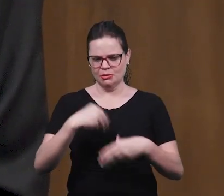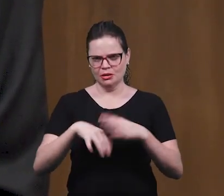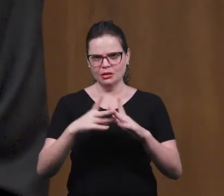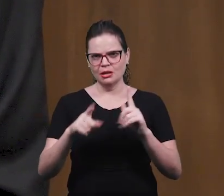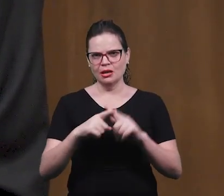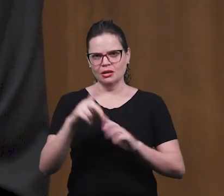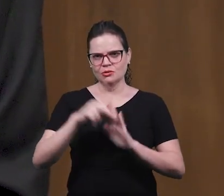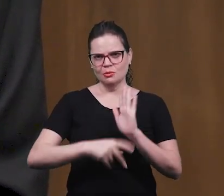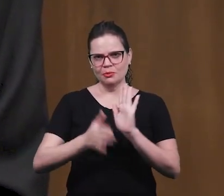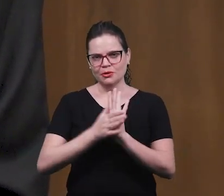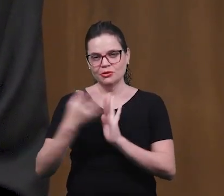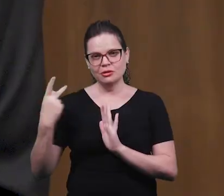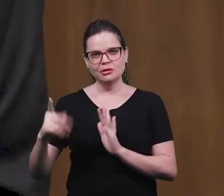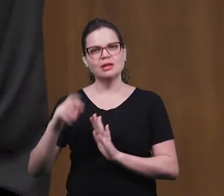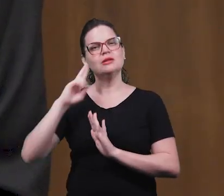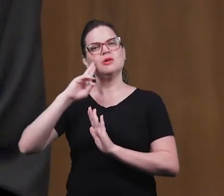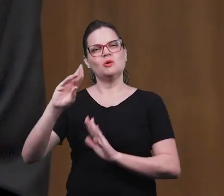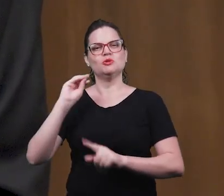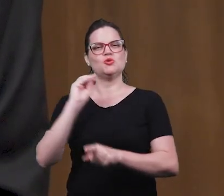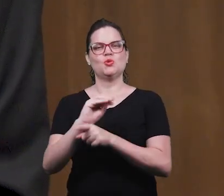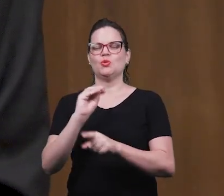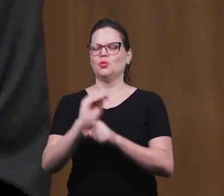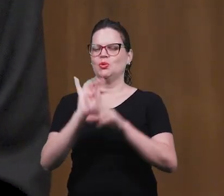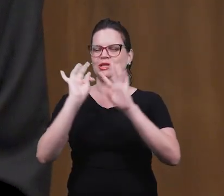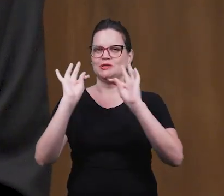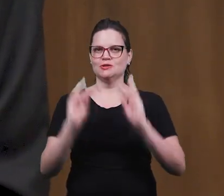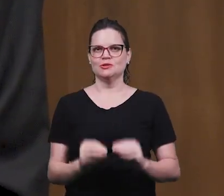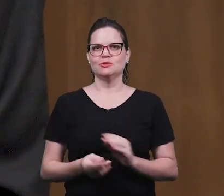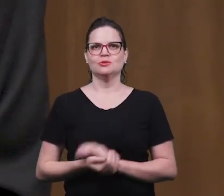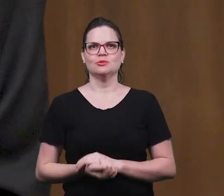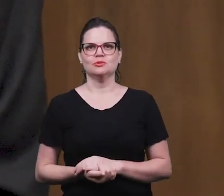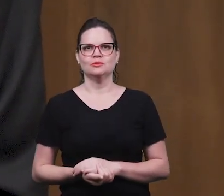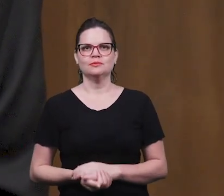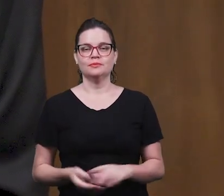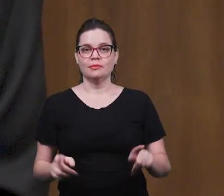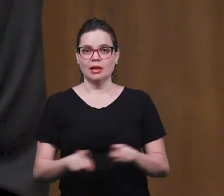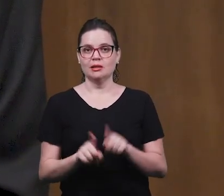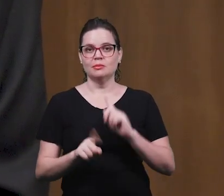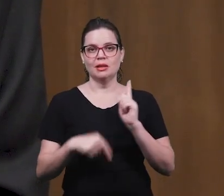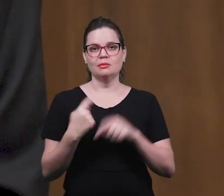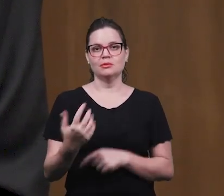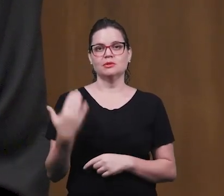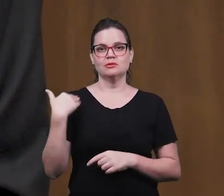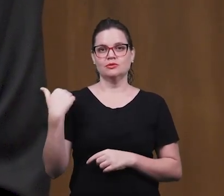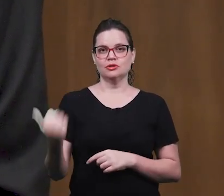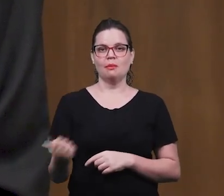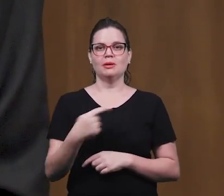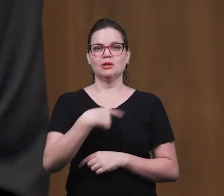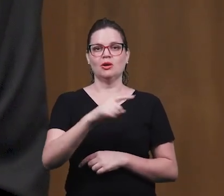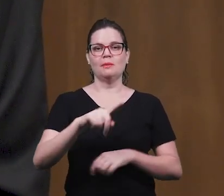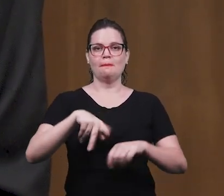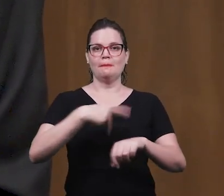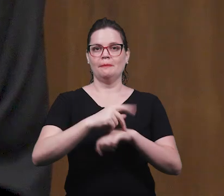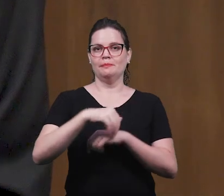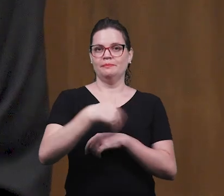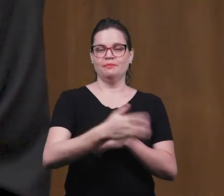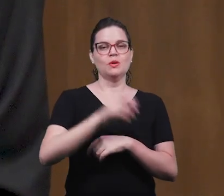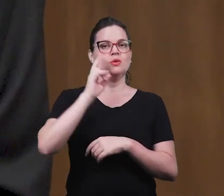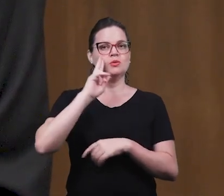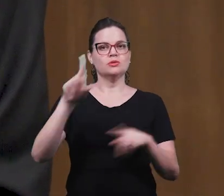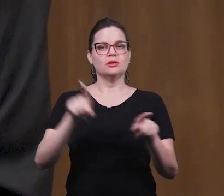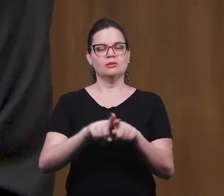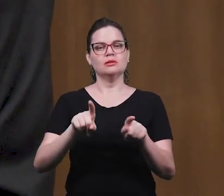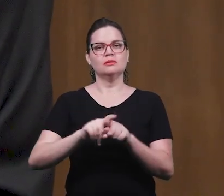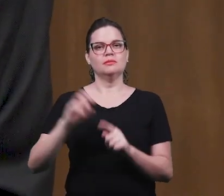Glória a Deus. Que a gente vê. E outras tantas coisas, né? Quando eu fui designado para ir para o exterior, né? O Senhor deu sonhos.